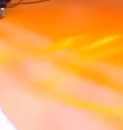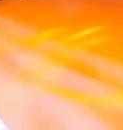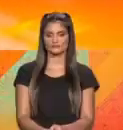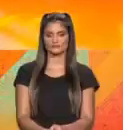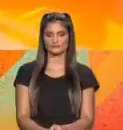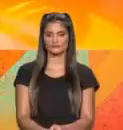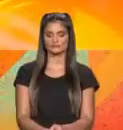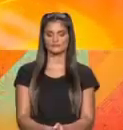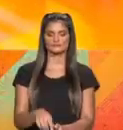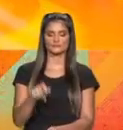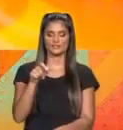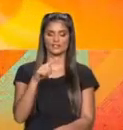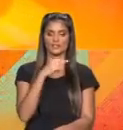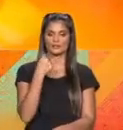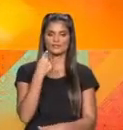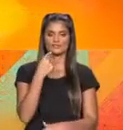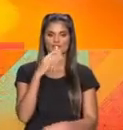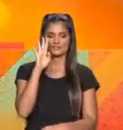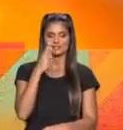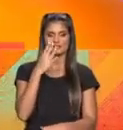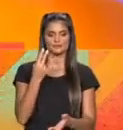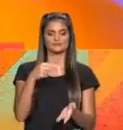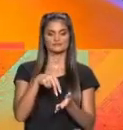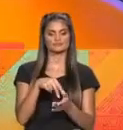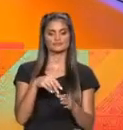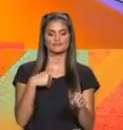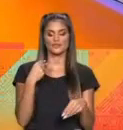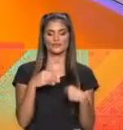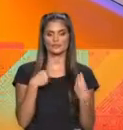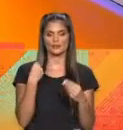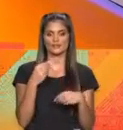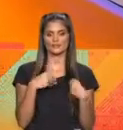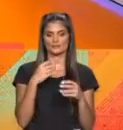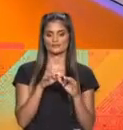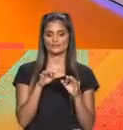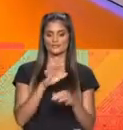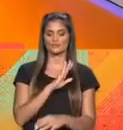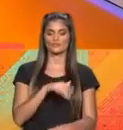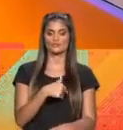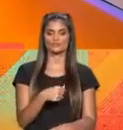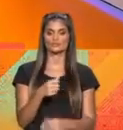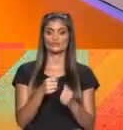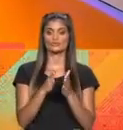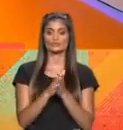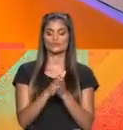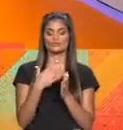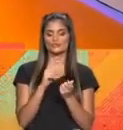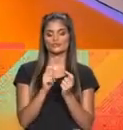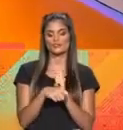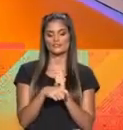Se ele é sábio, ele sabe estar preocupado com o mundo tudo. Quer ele